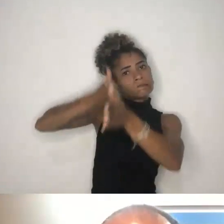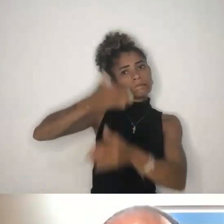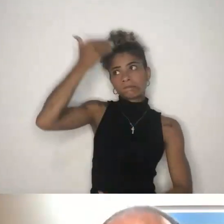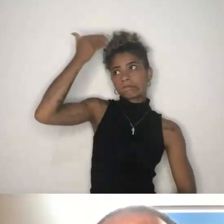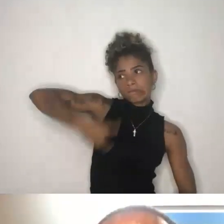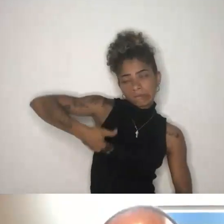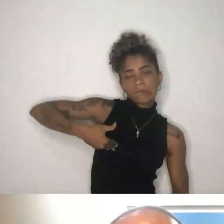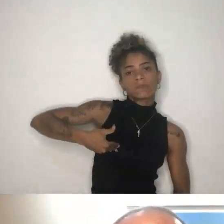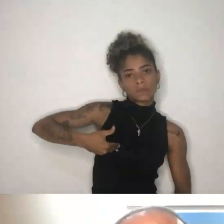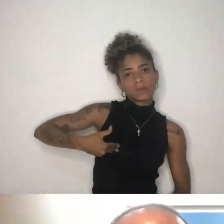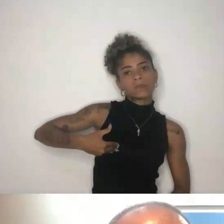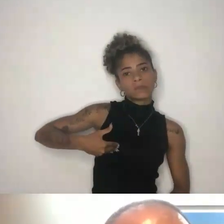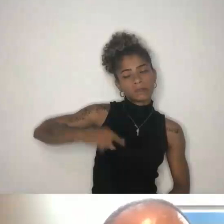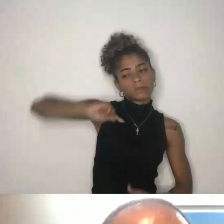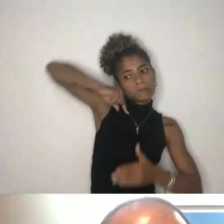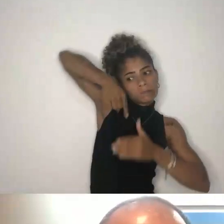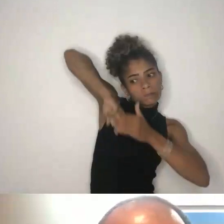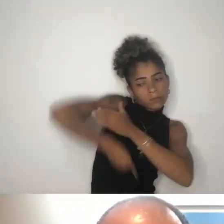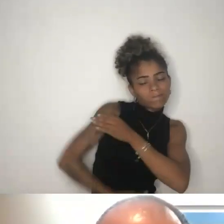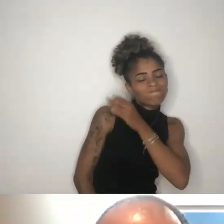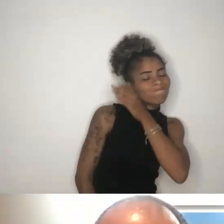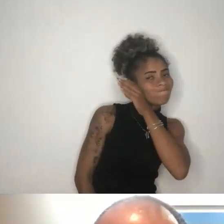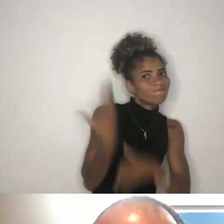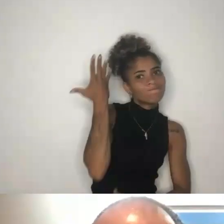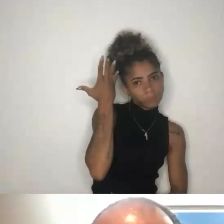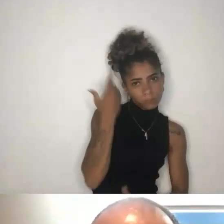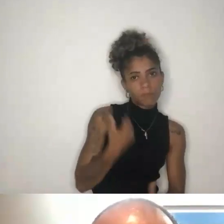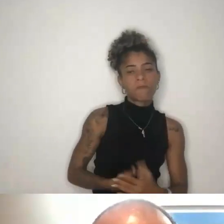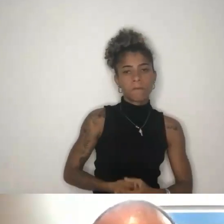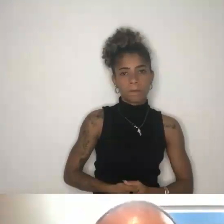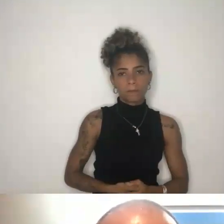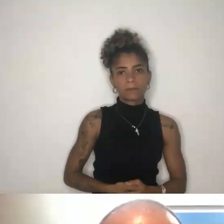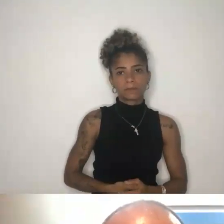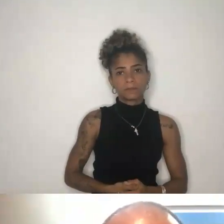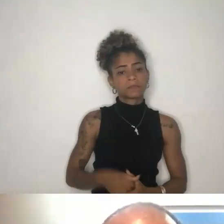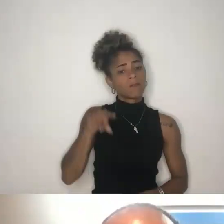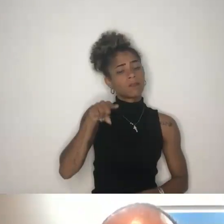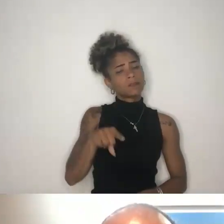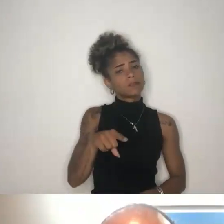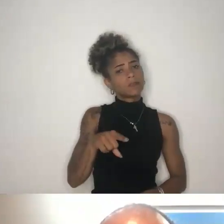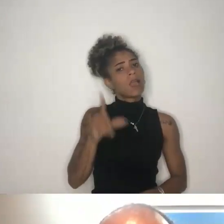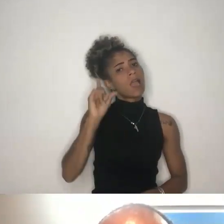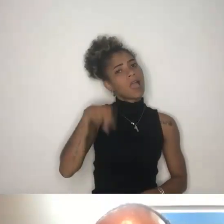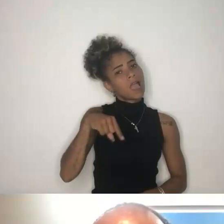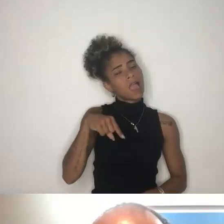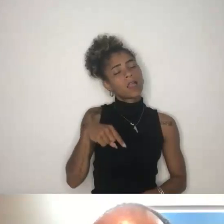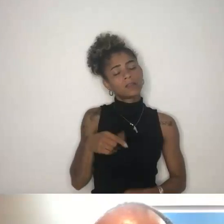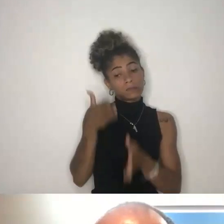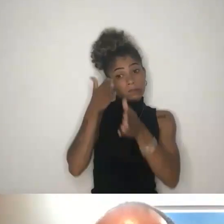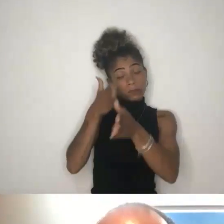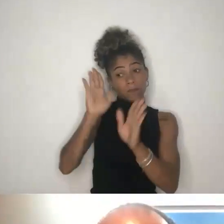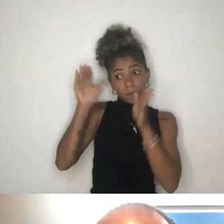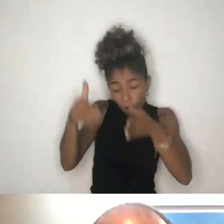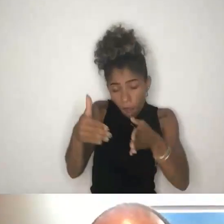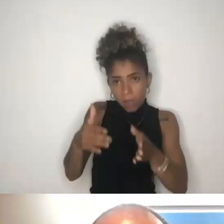desse mergulho criativo né E você mega mega disciplinado eu tava com a Paula aqui